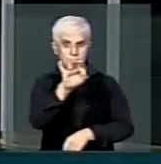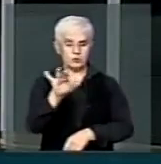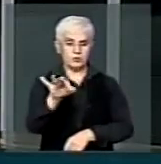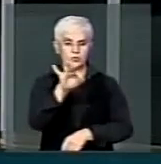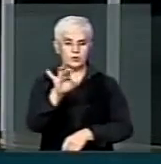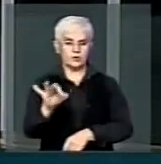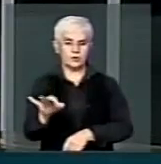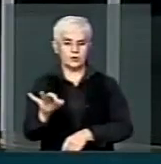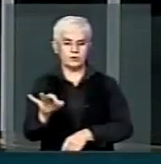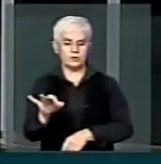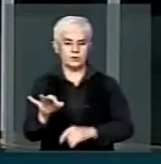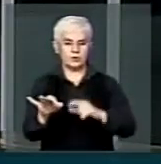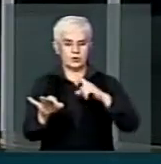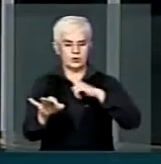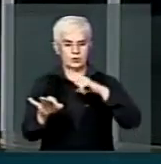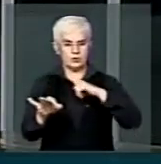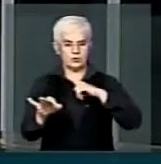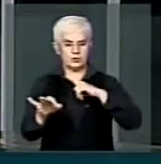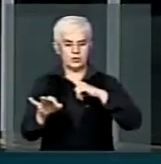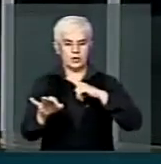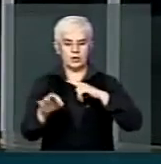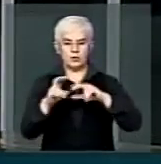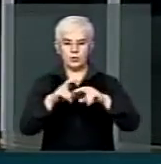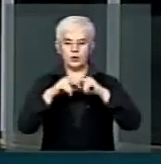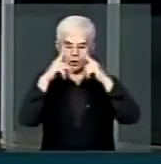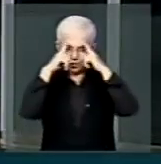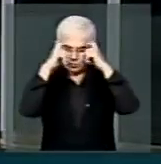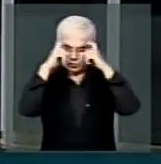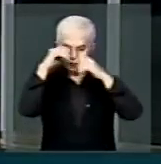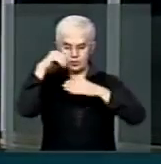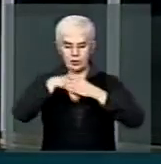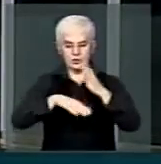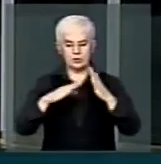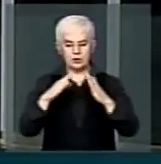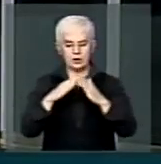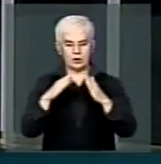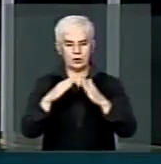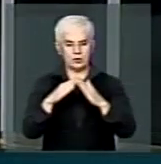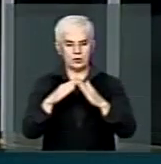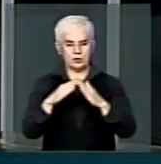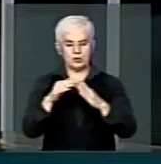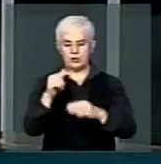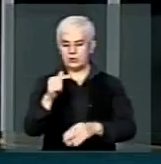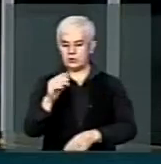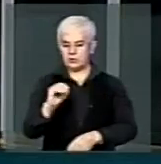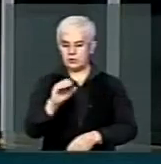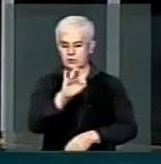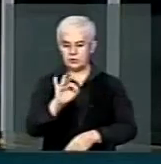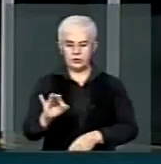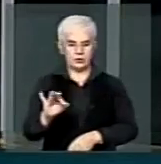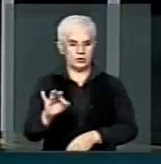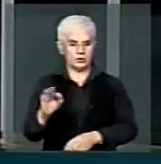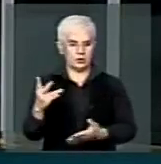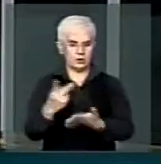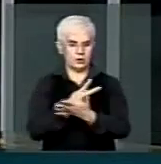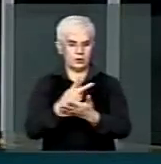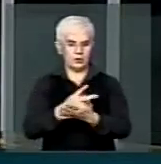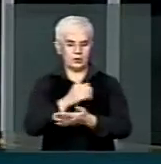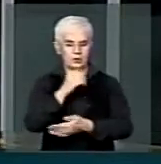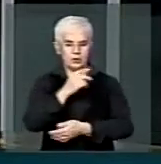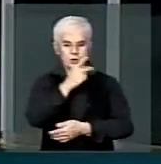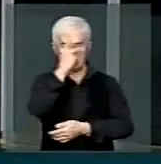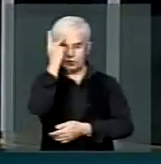foram ocasionadas por violência doméstica. Em 70% dos casos, as